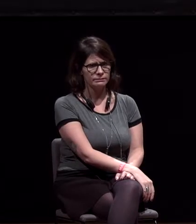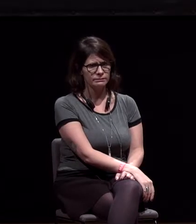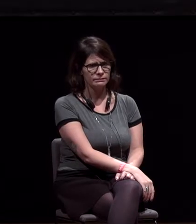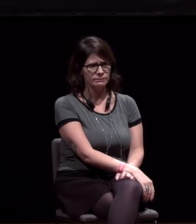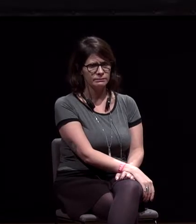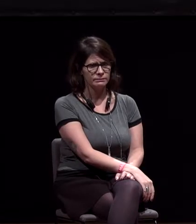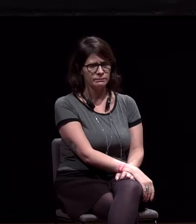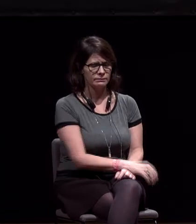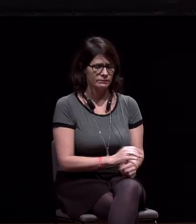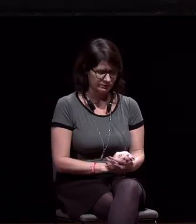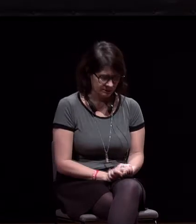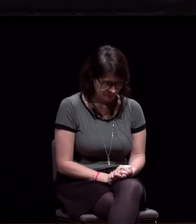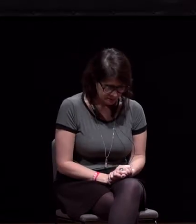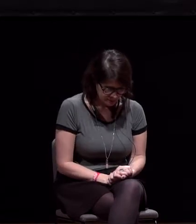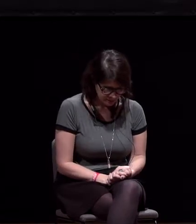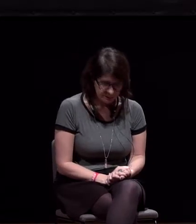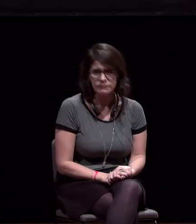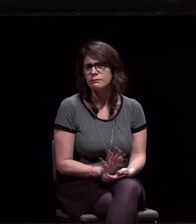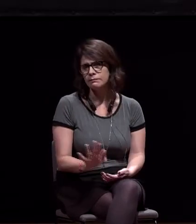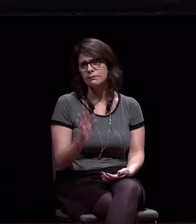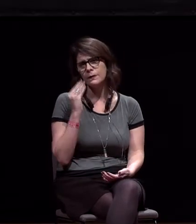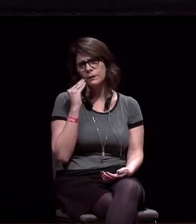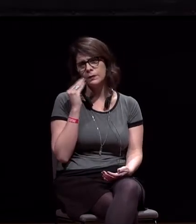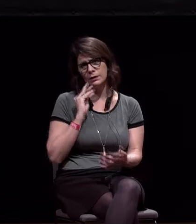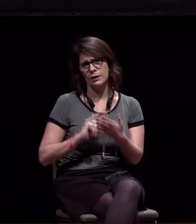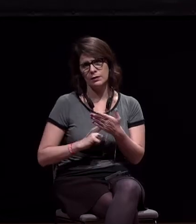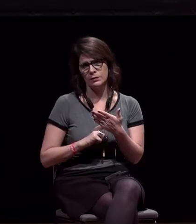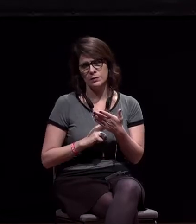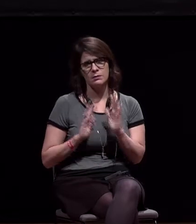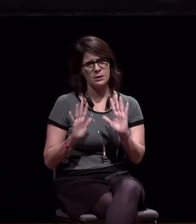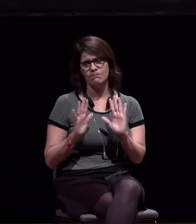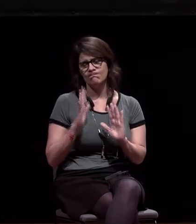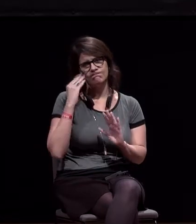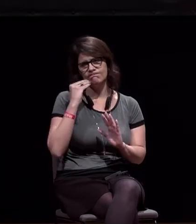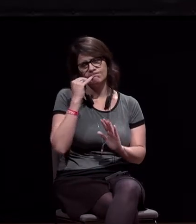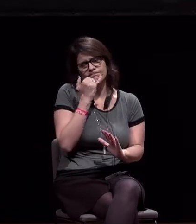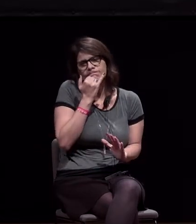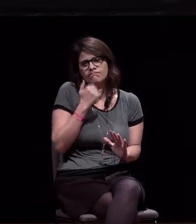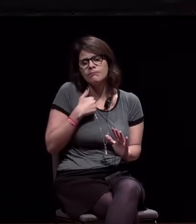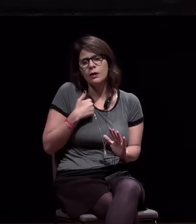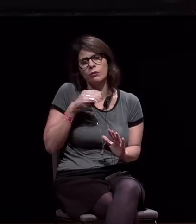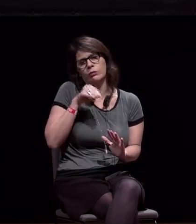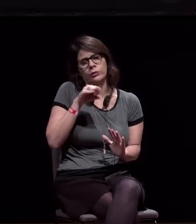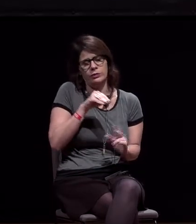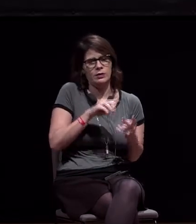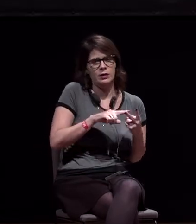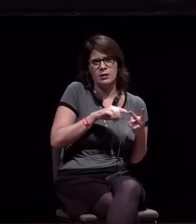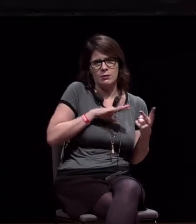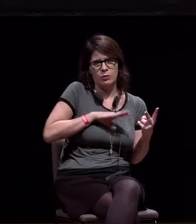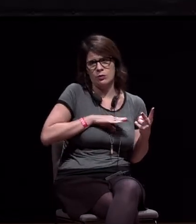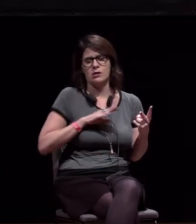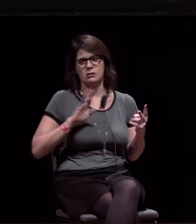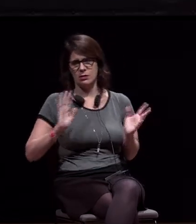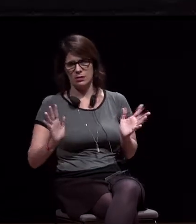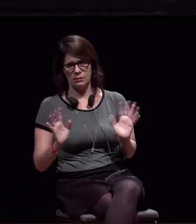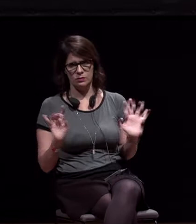Bueno, desde una experiencia propia y trabajo en un museo que dirijo desde la parte artística, que no